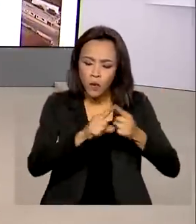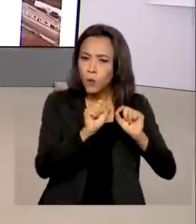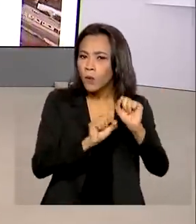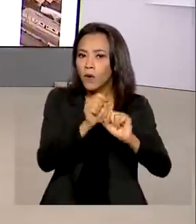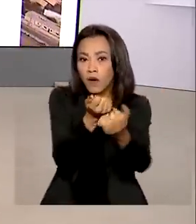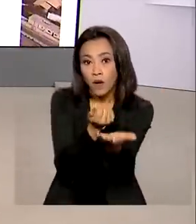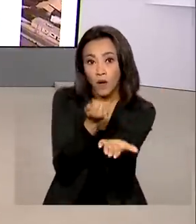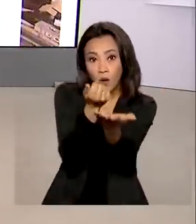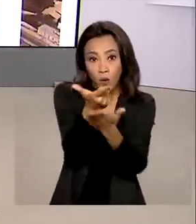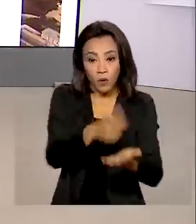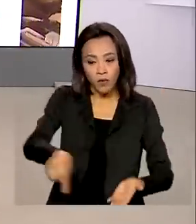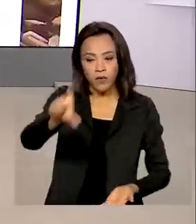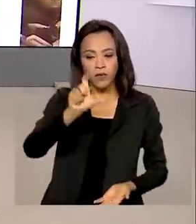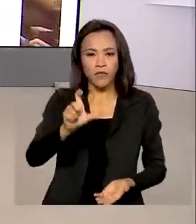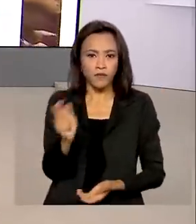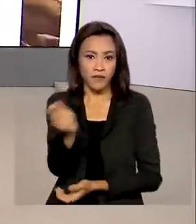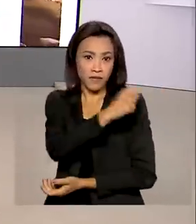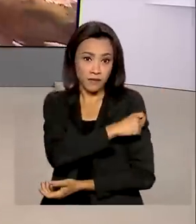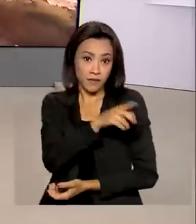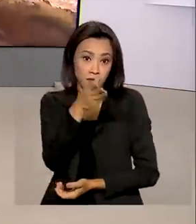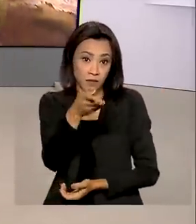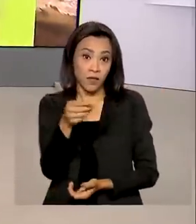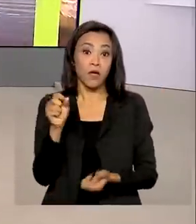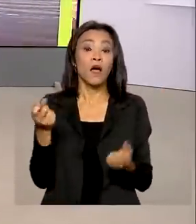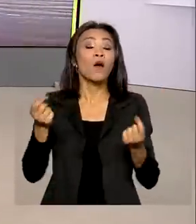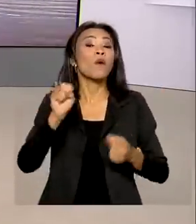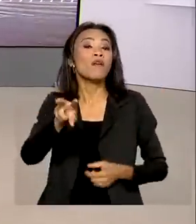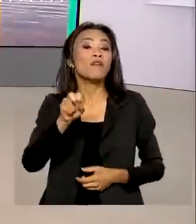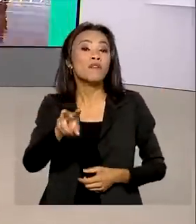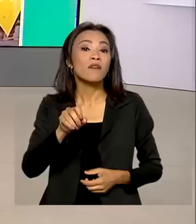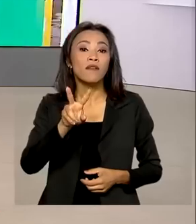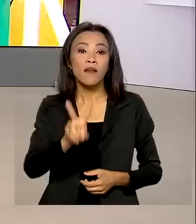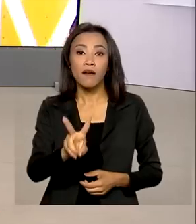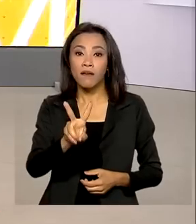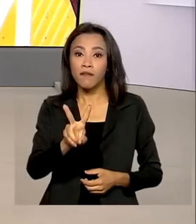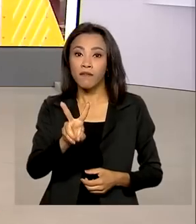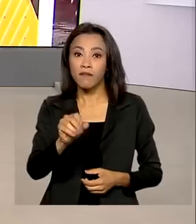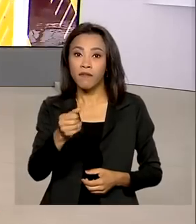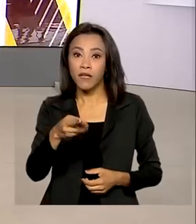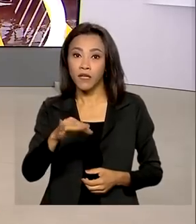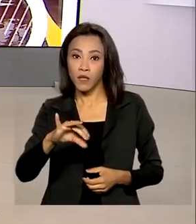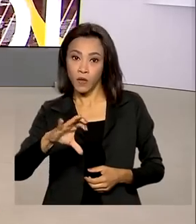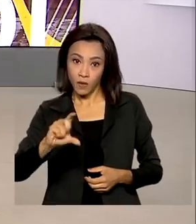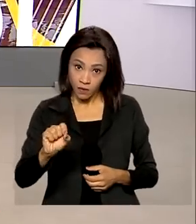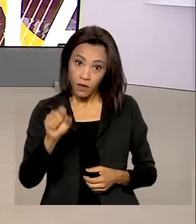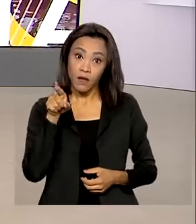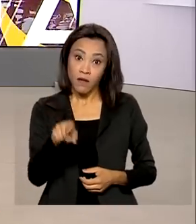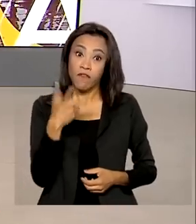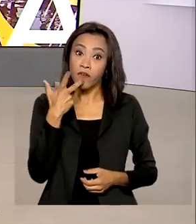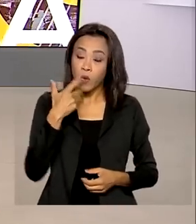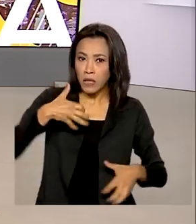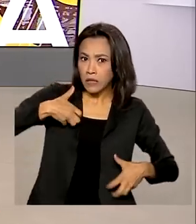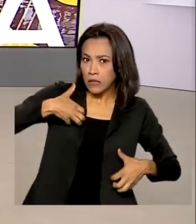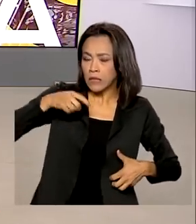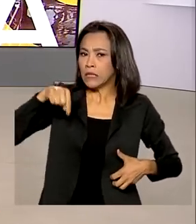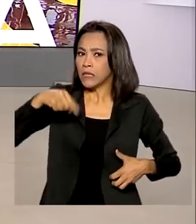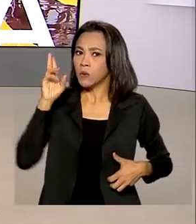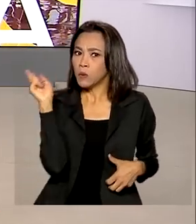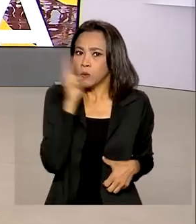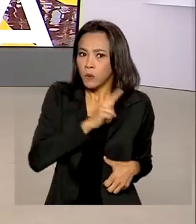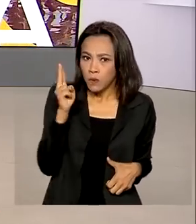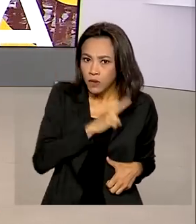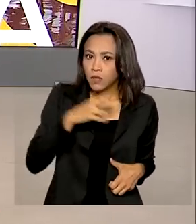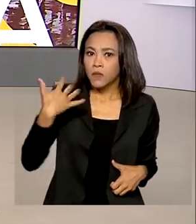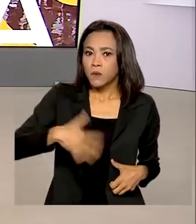compra de vacinas contra monkeypox com a Organização Mundial da Saúde ao MS declarou a varíola dos Macacos uma